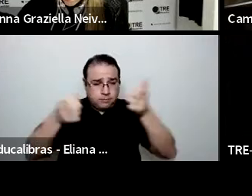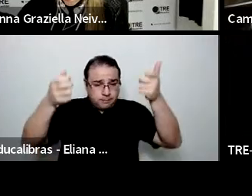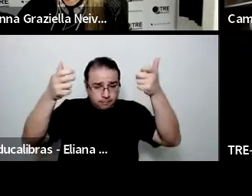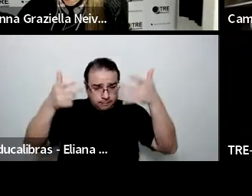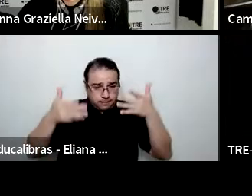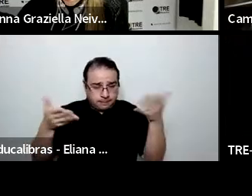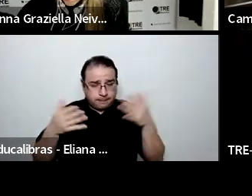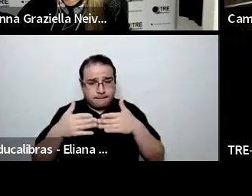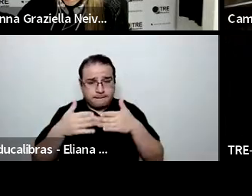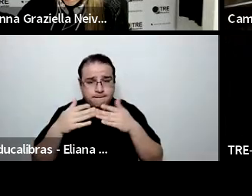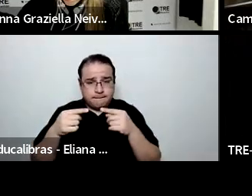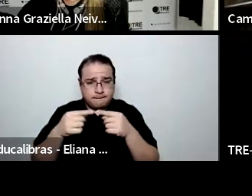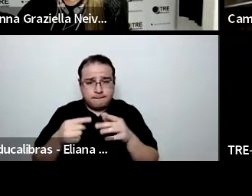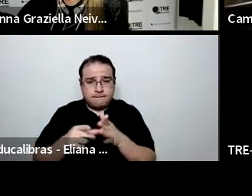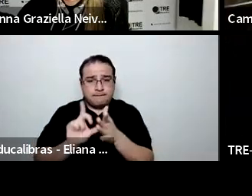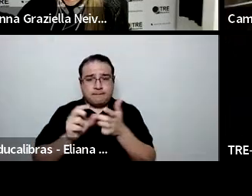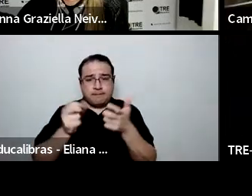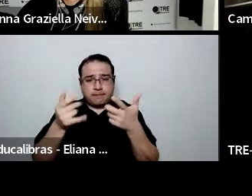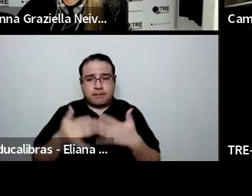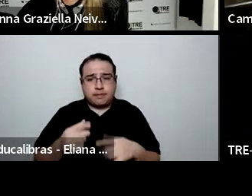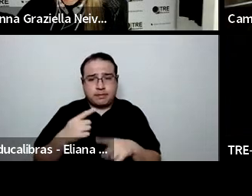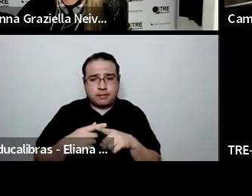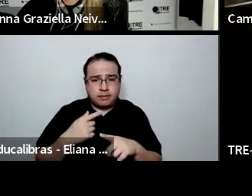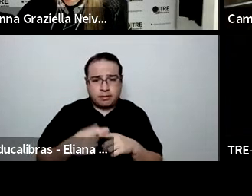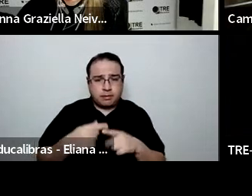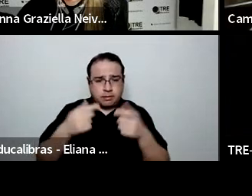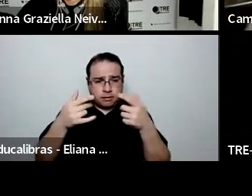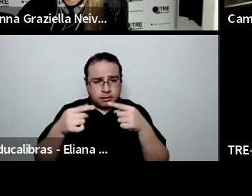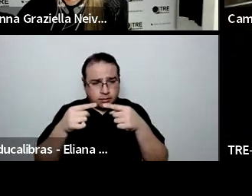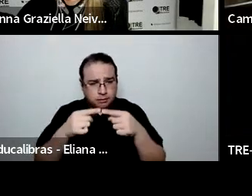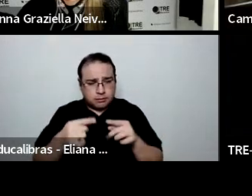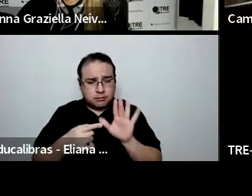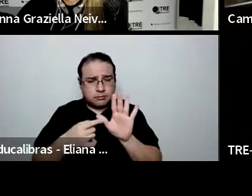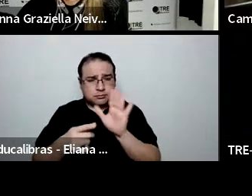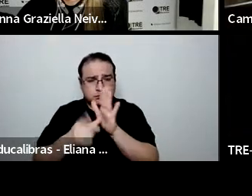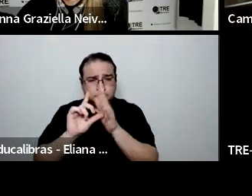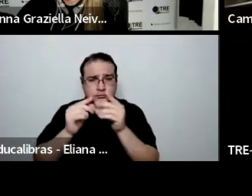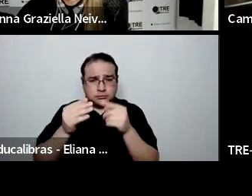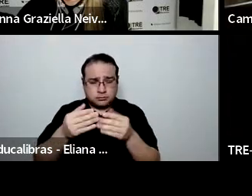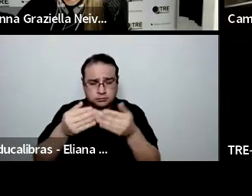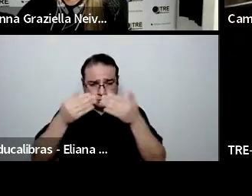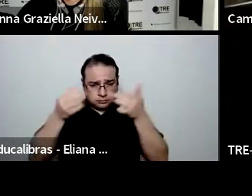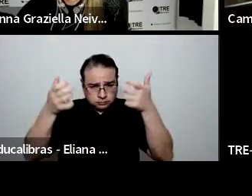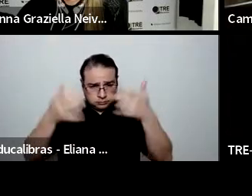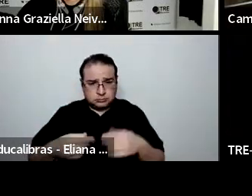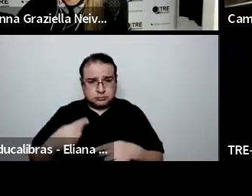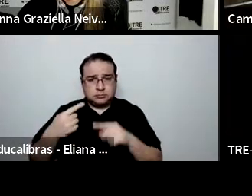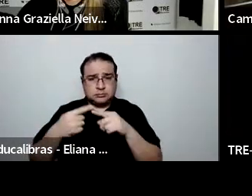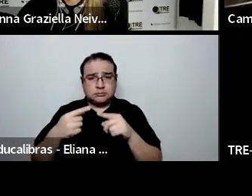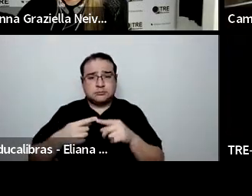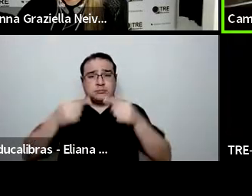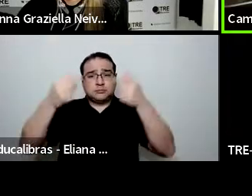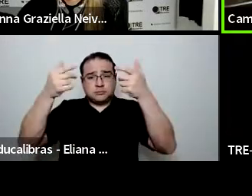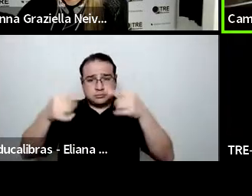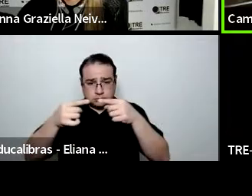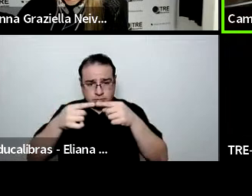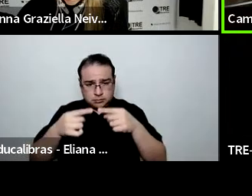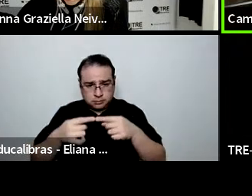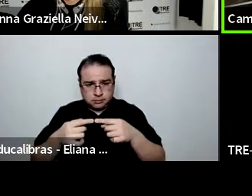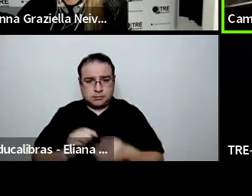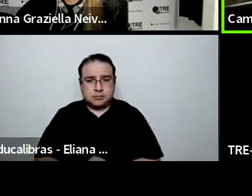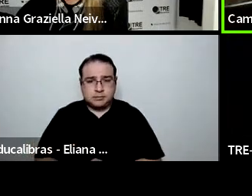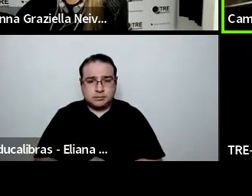até peticionamos antes mas por diligência a gente preferiu vir aqui na segunda esclarecer se fala